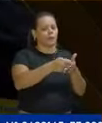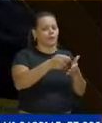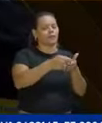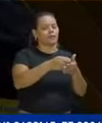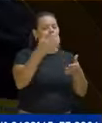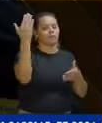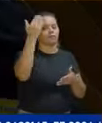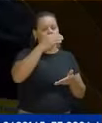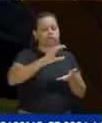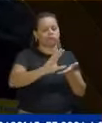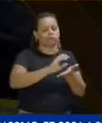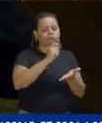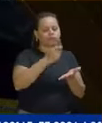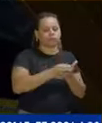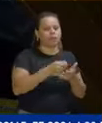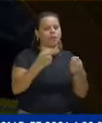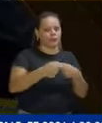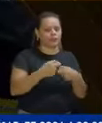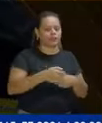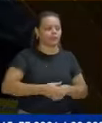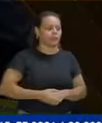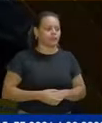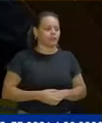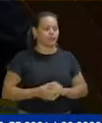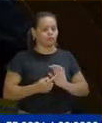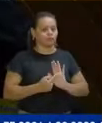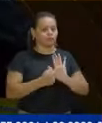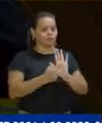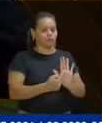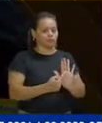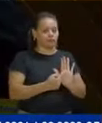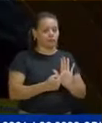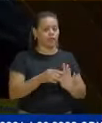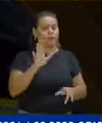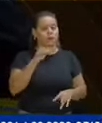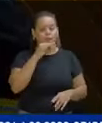de eleição são compostas de duas fases.